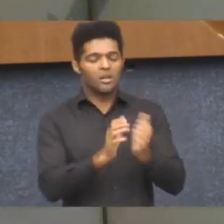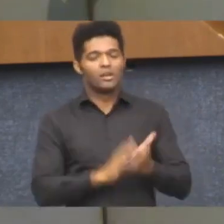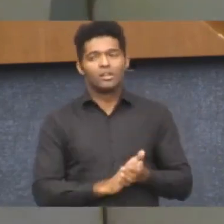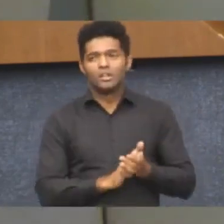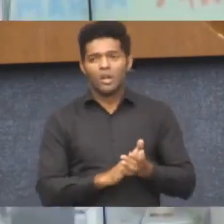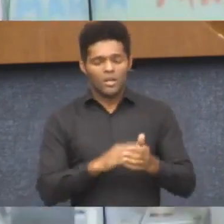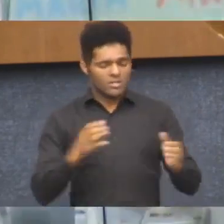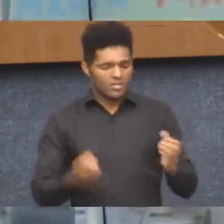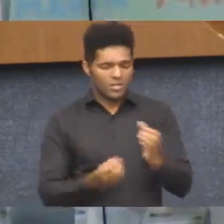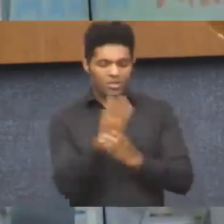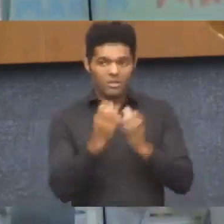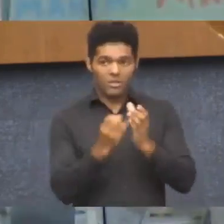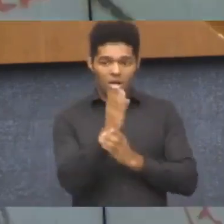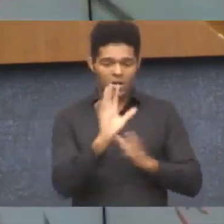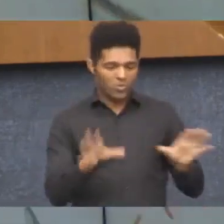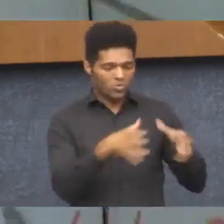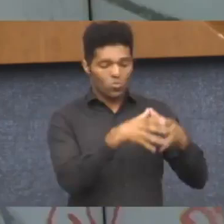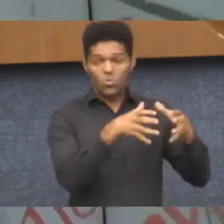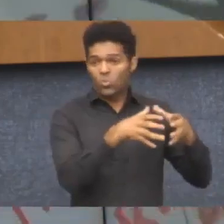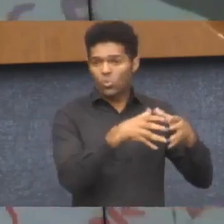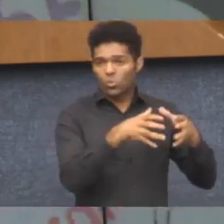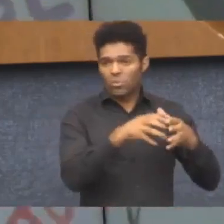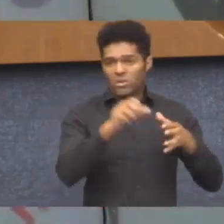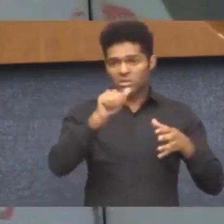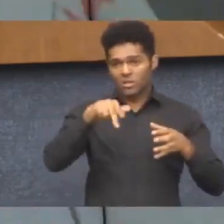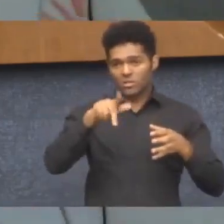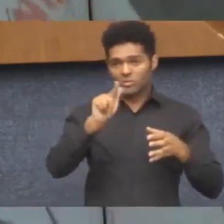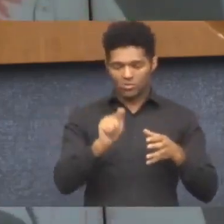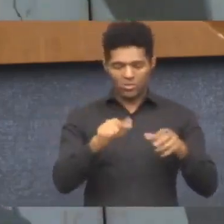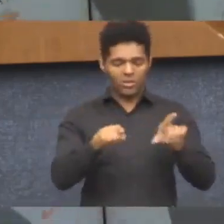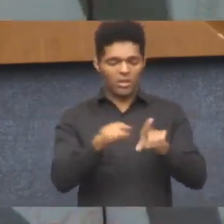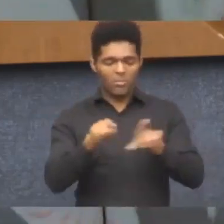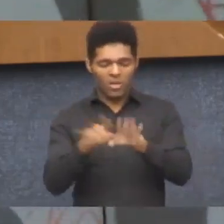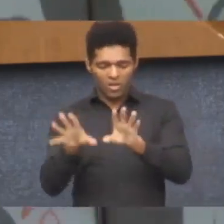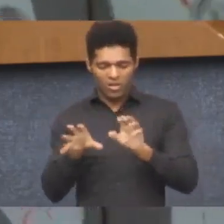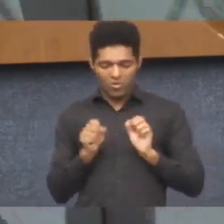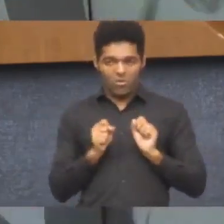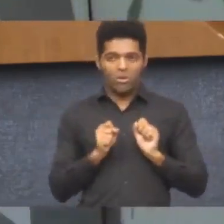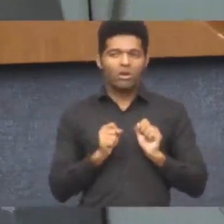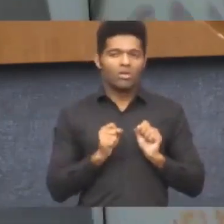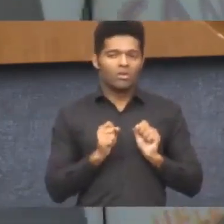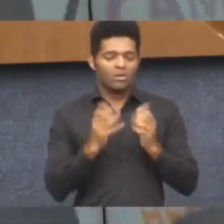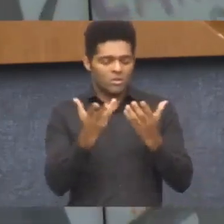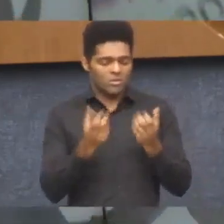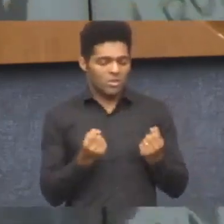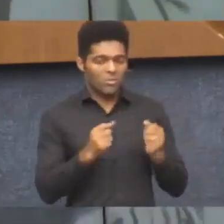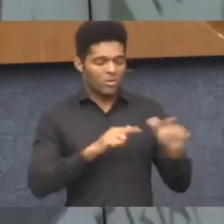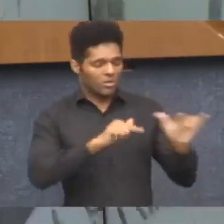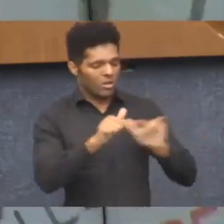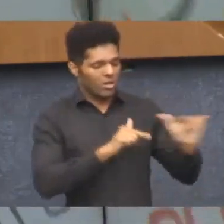gravação, que é o IMA, que é o Instituto da Mulher Amada, que acolhe, que recebe, que trabalha com mulheres